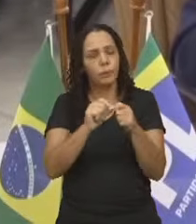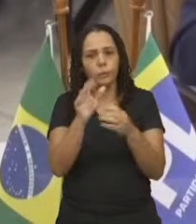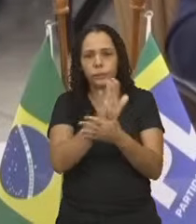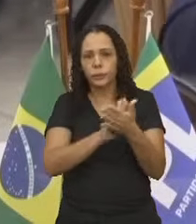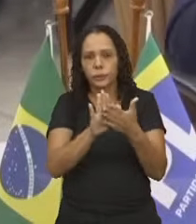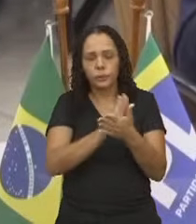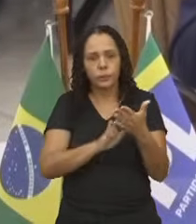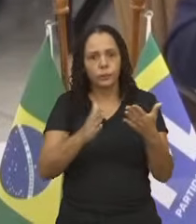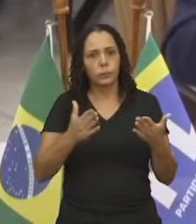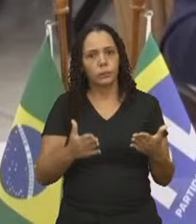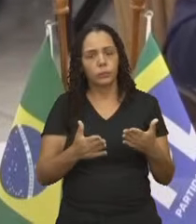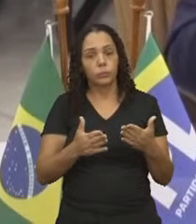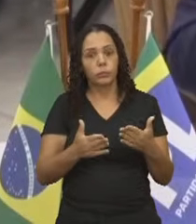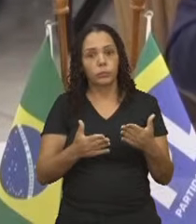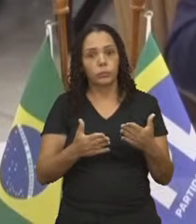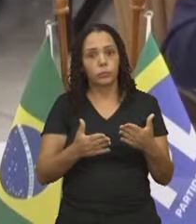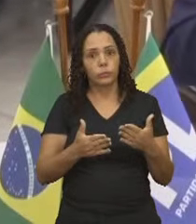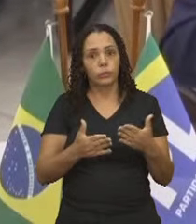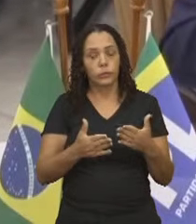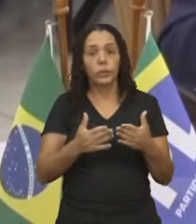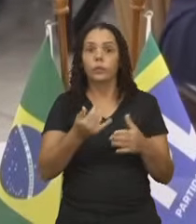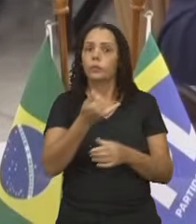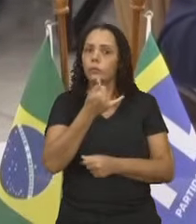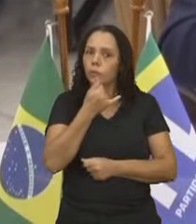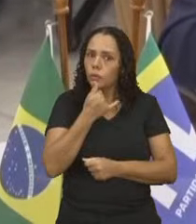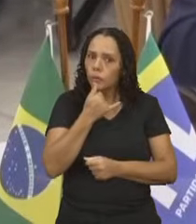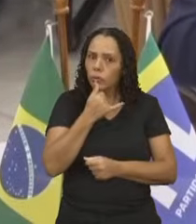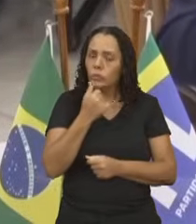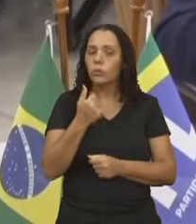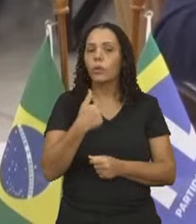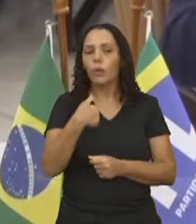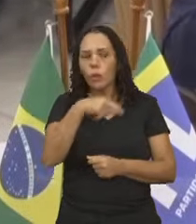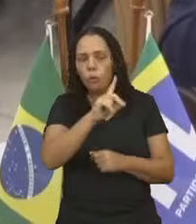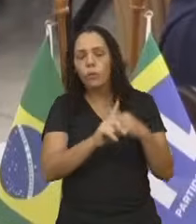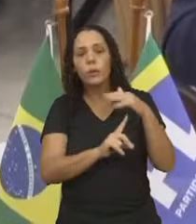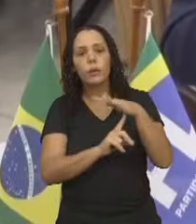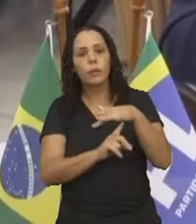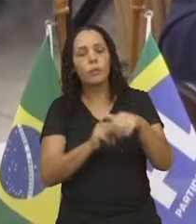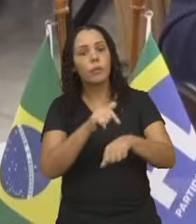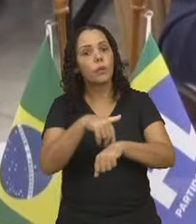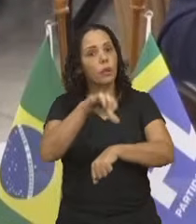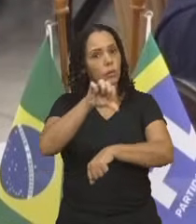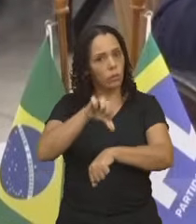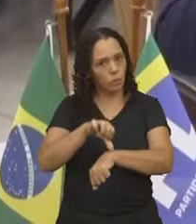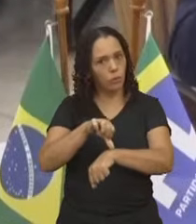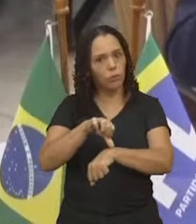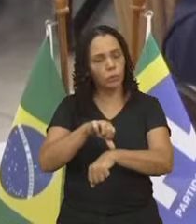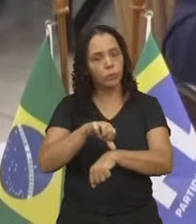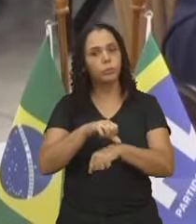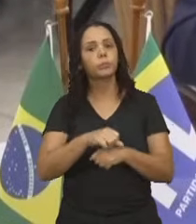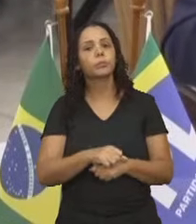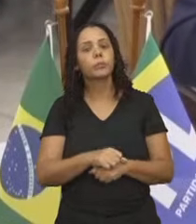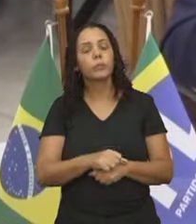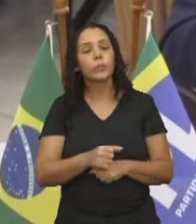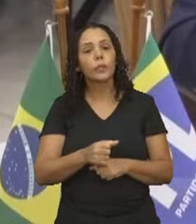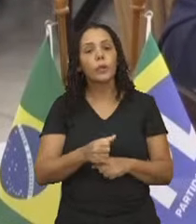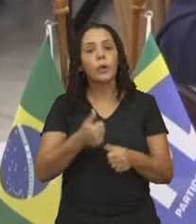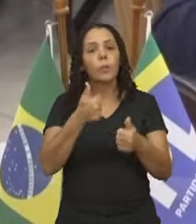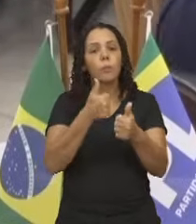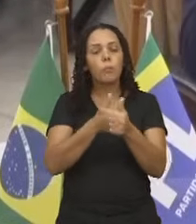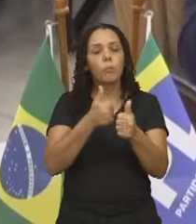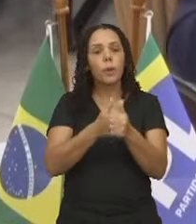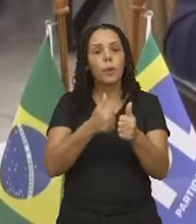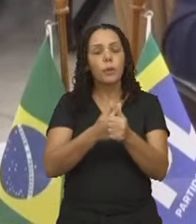aguenta. E a coisa é tão triste que eu estava na feira, 9h da manhã, fui lá do lado do posto médico Parque Meia